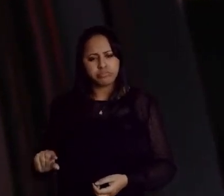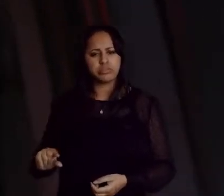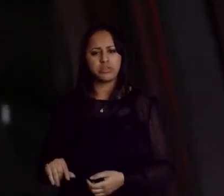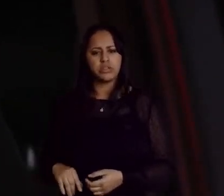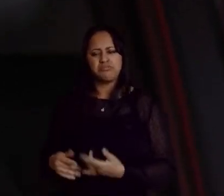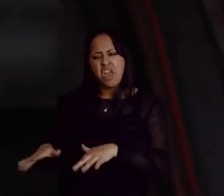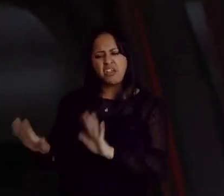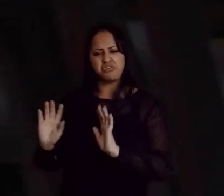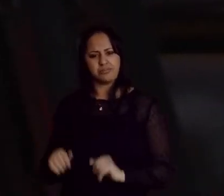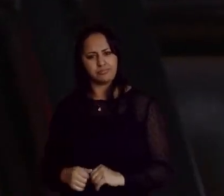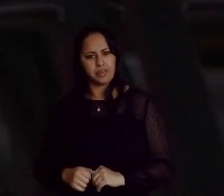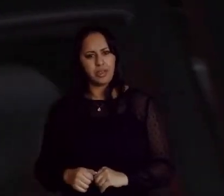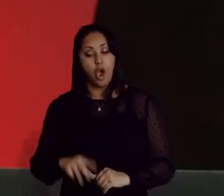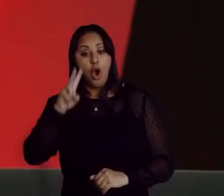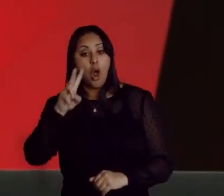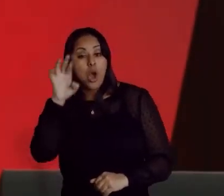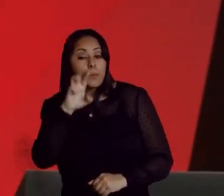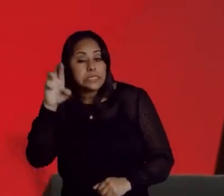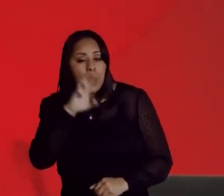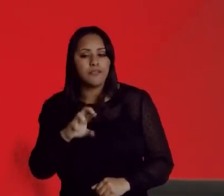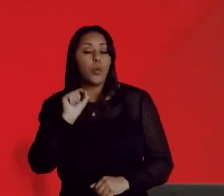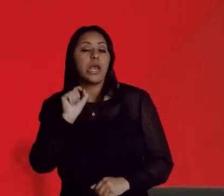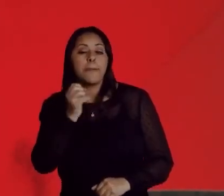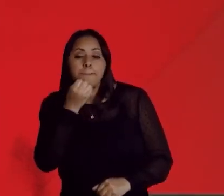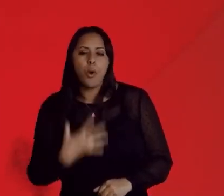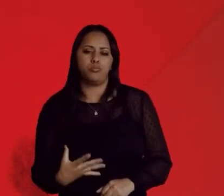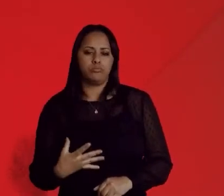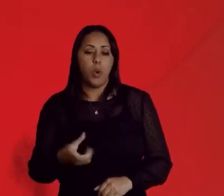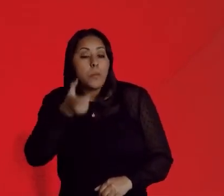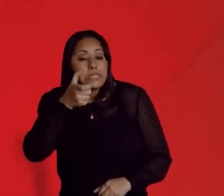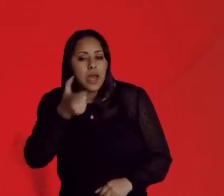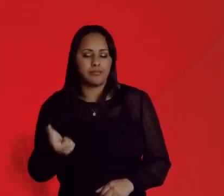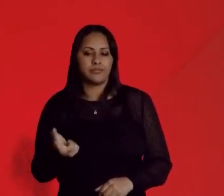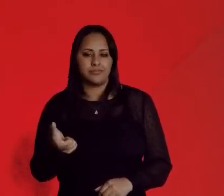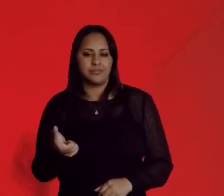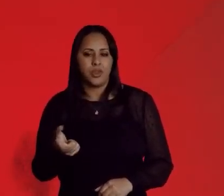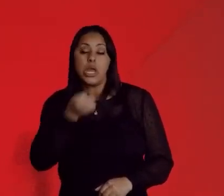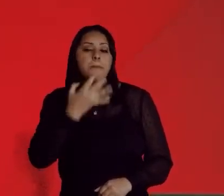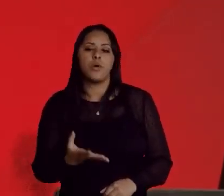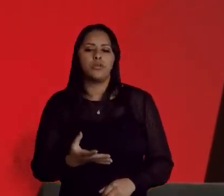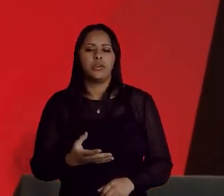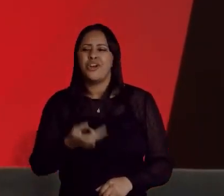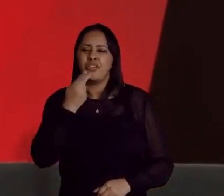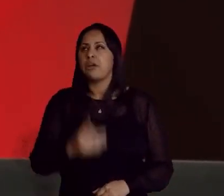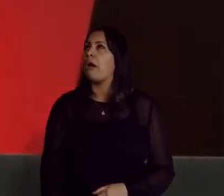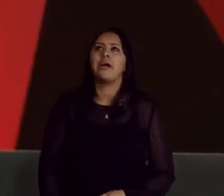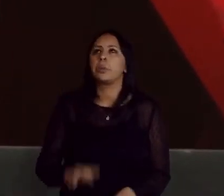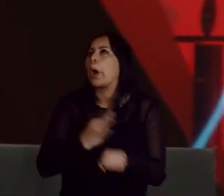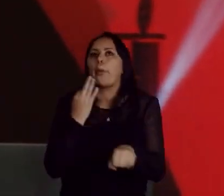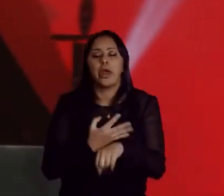Pegue o que é bom no seu cônjuge. Pegue o que é bom em você. Não é porque a gente olha e fala: ah, eu não aguento. Não,